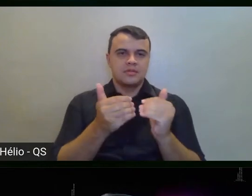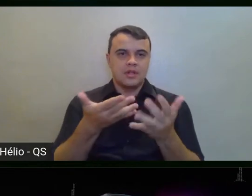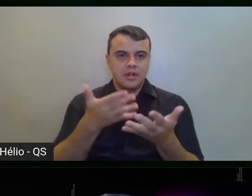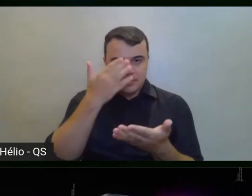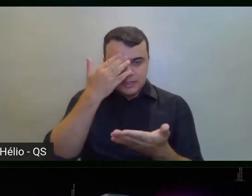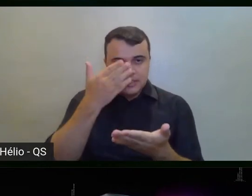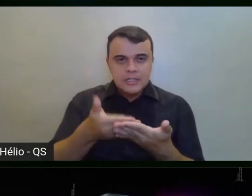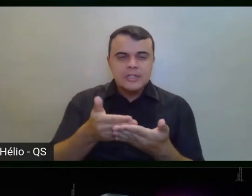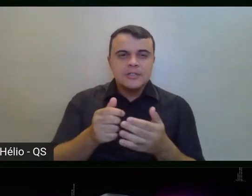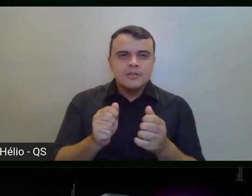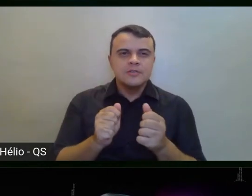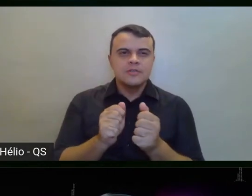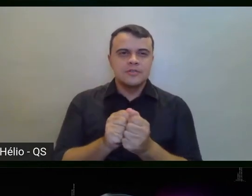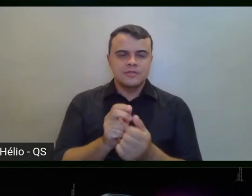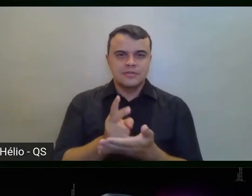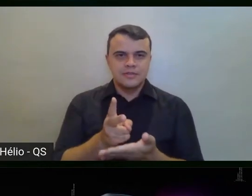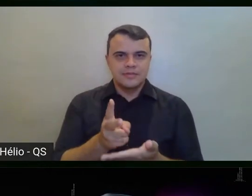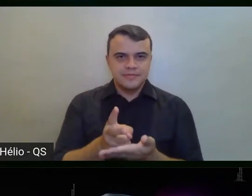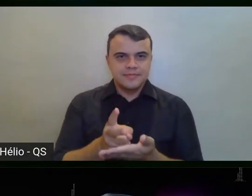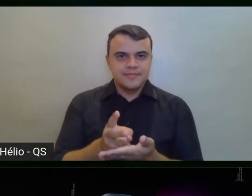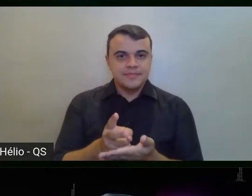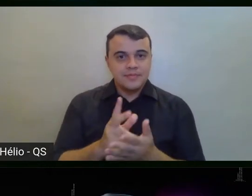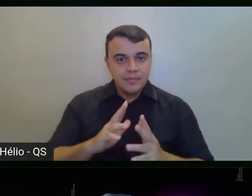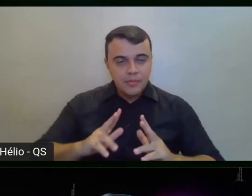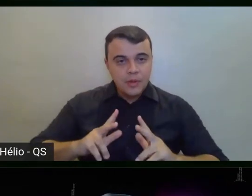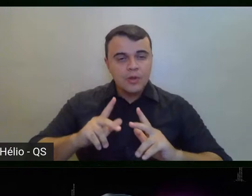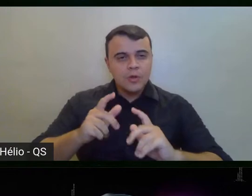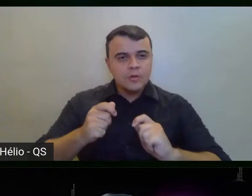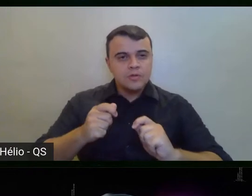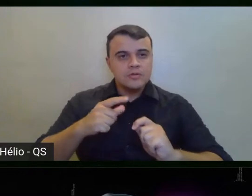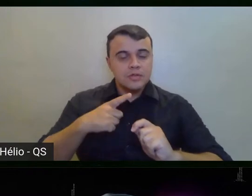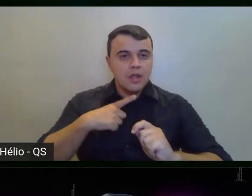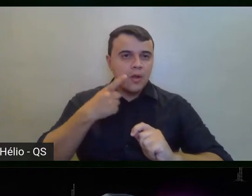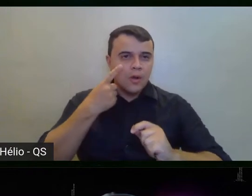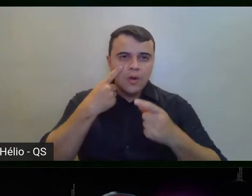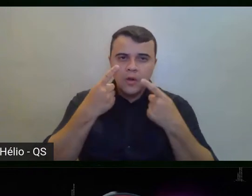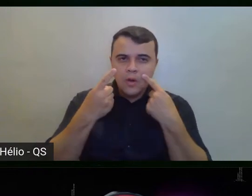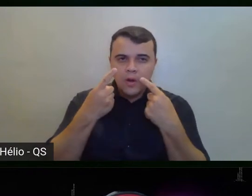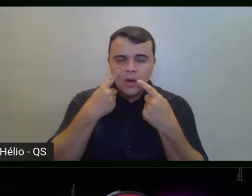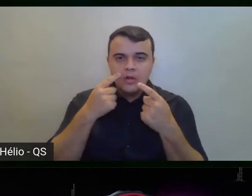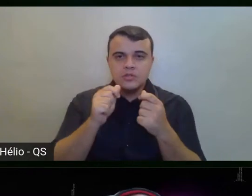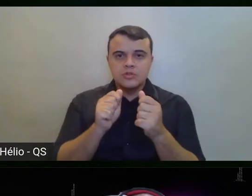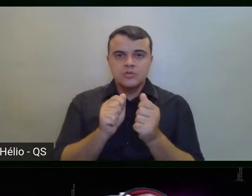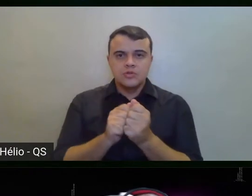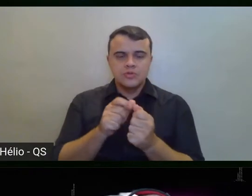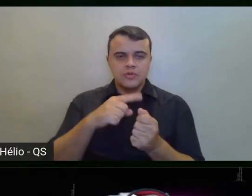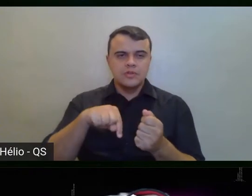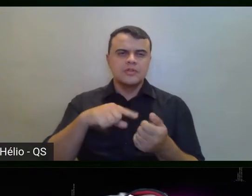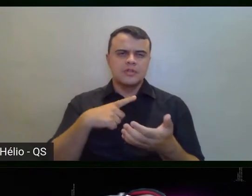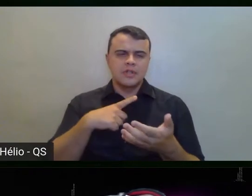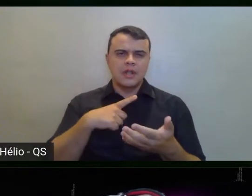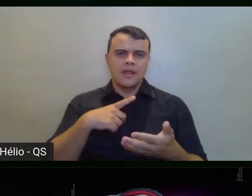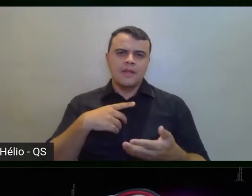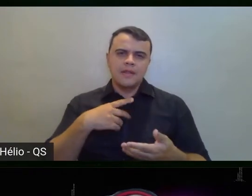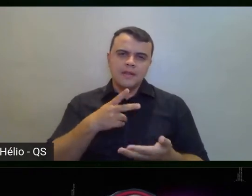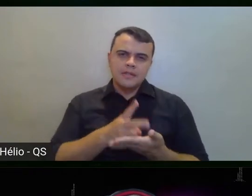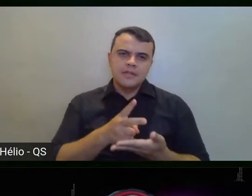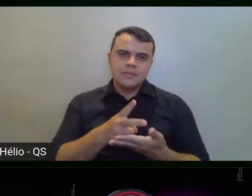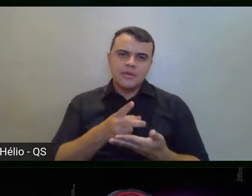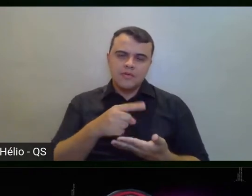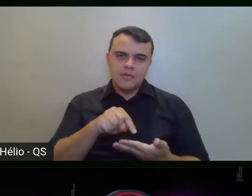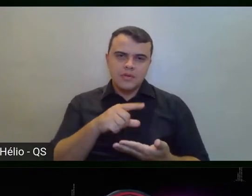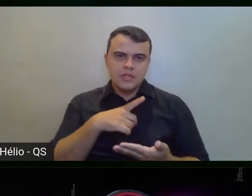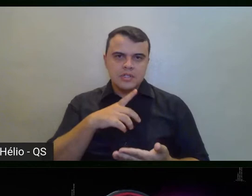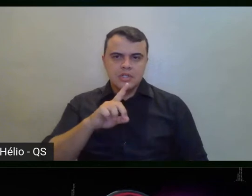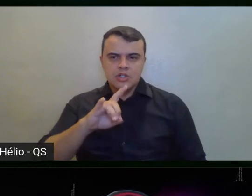acreditamos muito muito nisso mesmo então pessoal ó conto com vocês estamos juntos e misturado se você se inscreveu